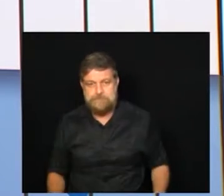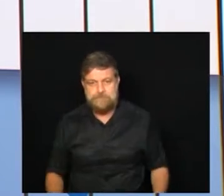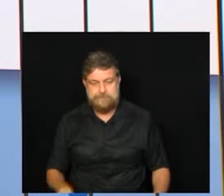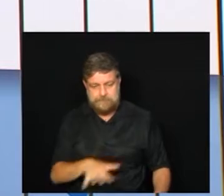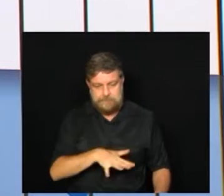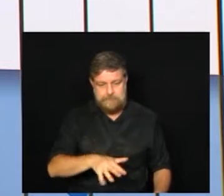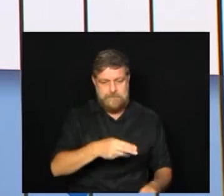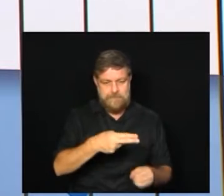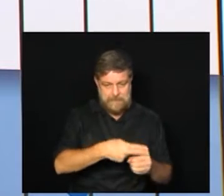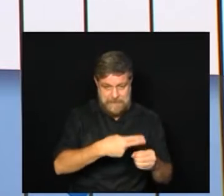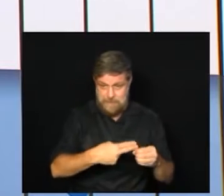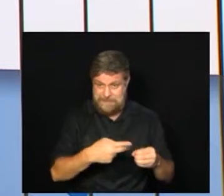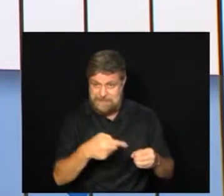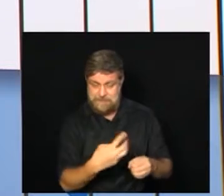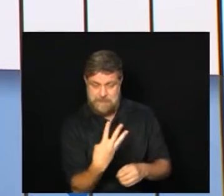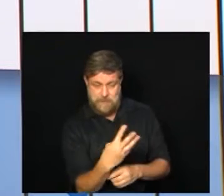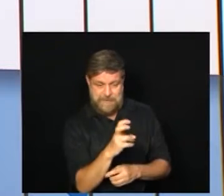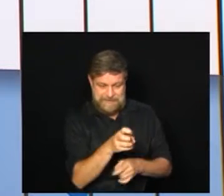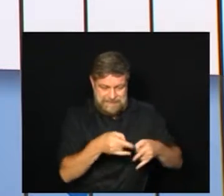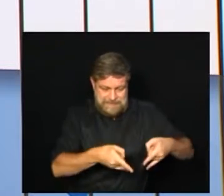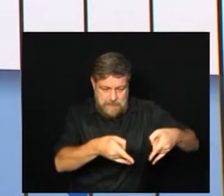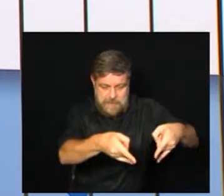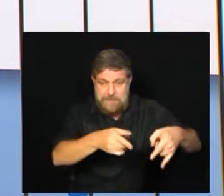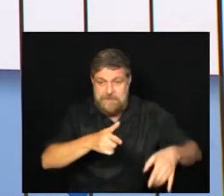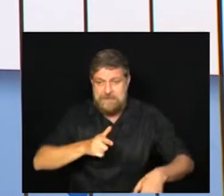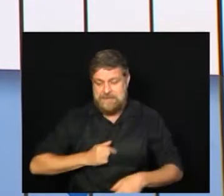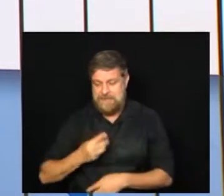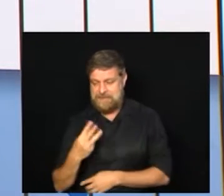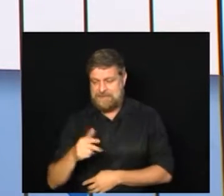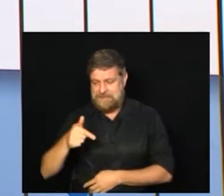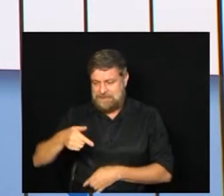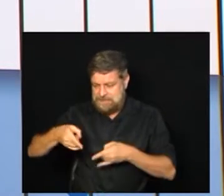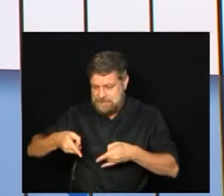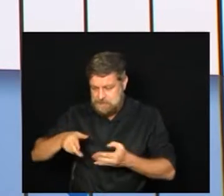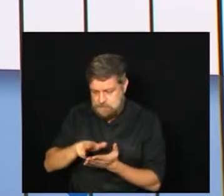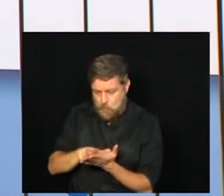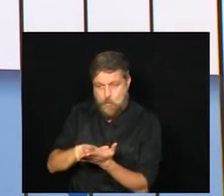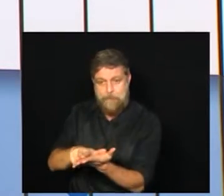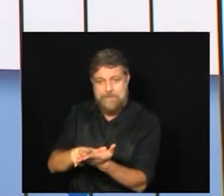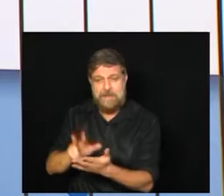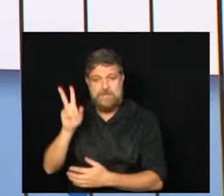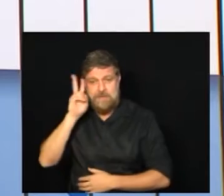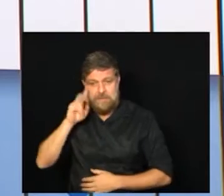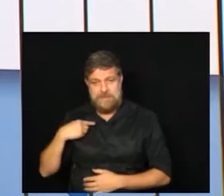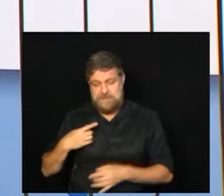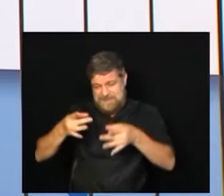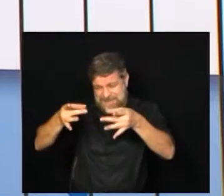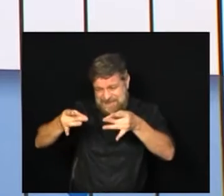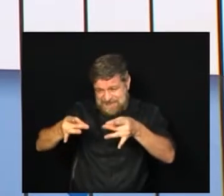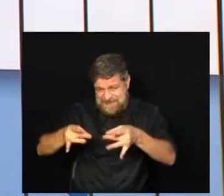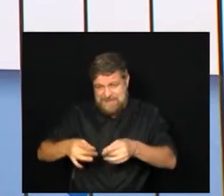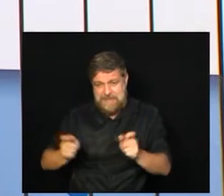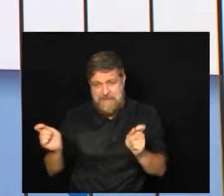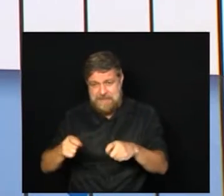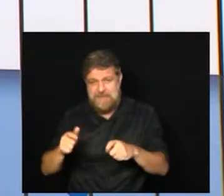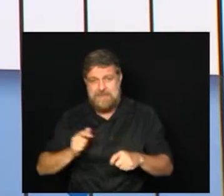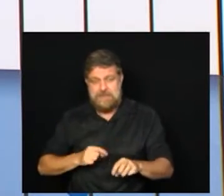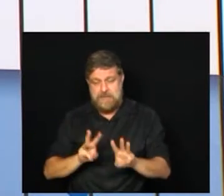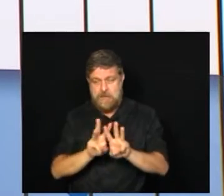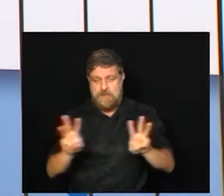rede estadual, que é a Unicamp, 45 leitos, dos quais 37 ocupados. Lembrando que a gente consegue detalhar, de acordo com o site